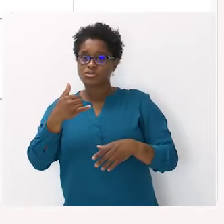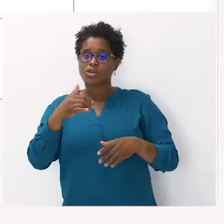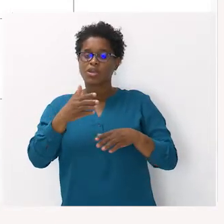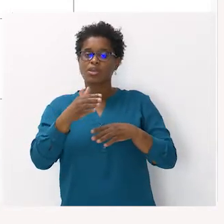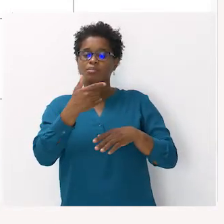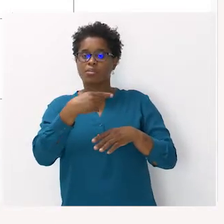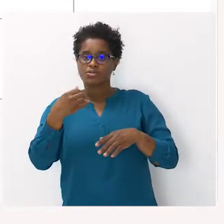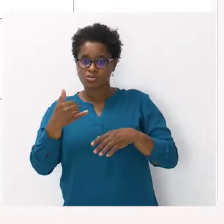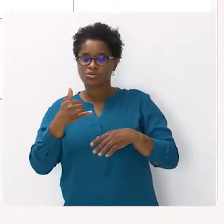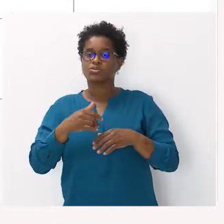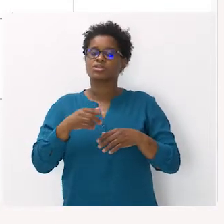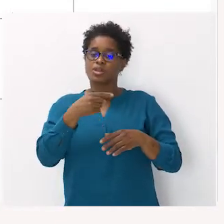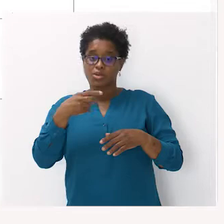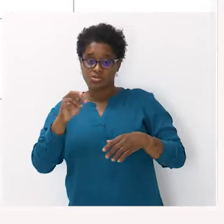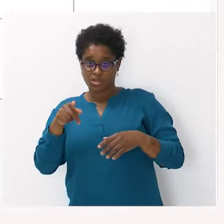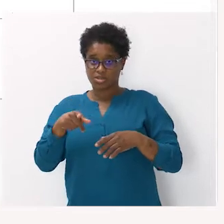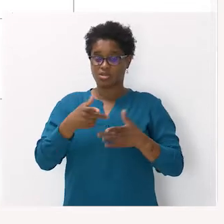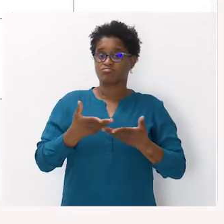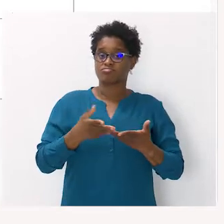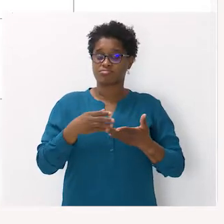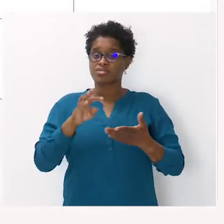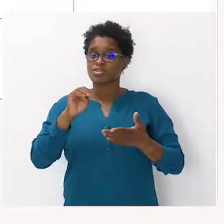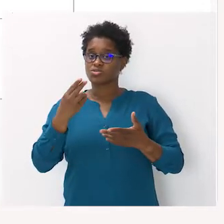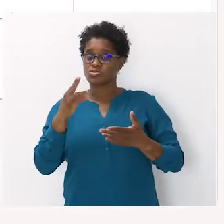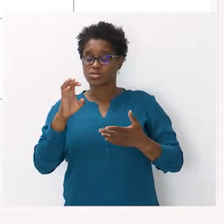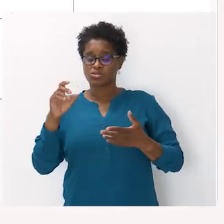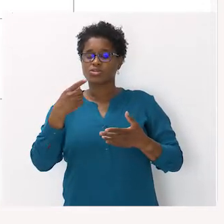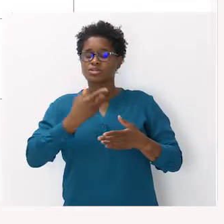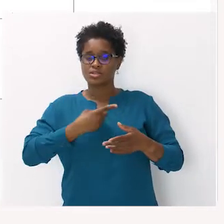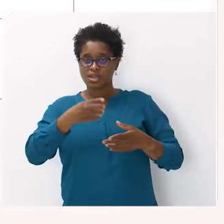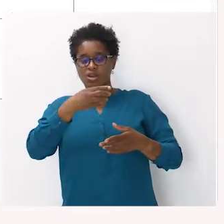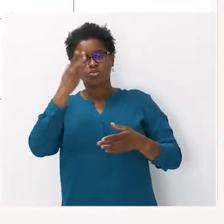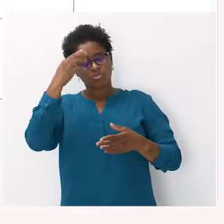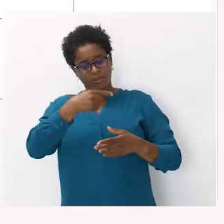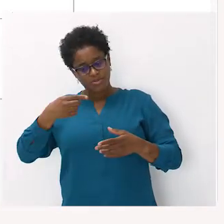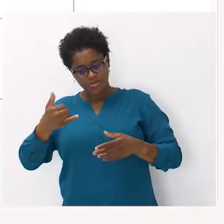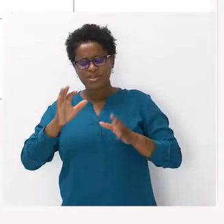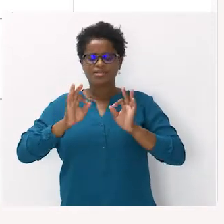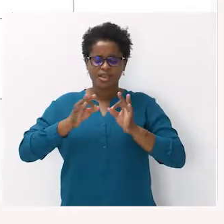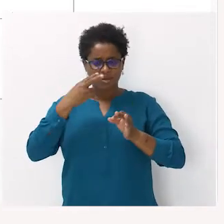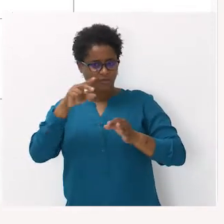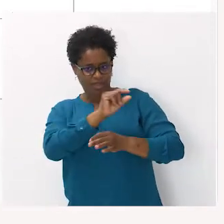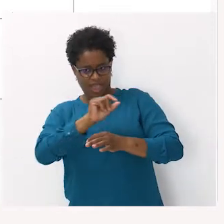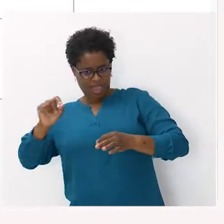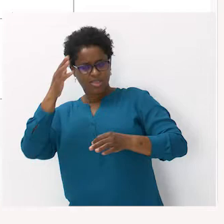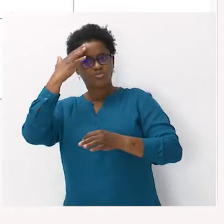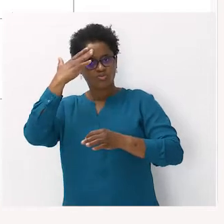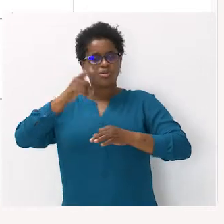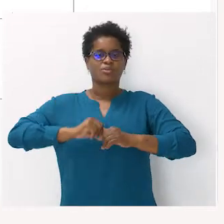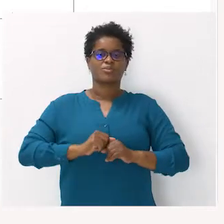eu tenho menos 3 aqui, então o sucessor de menos 3 será o número menos 2. É sempre recorrer à reta